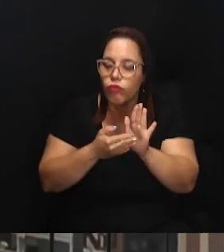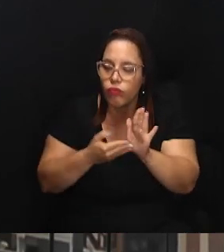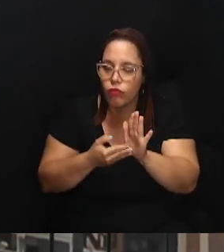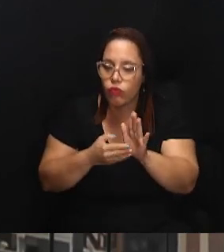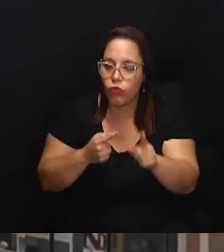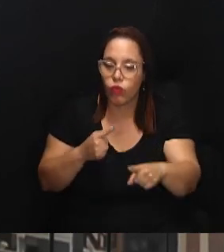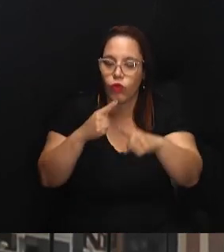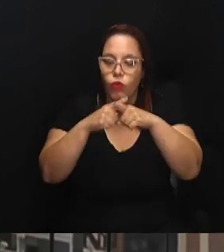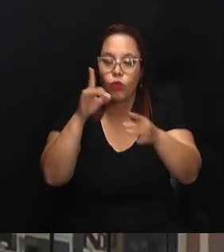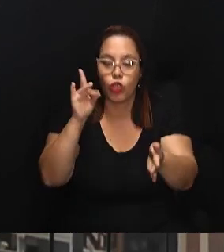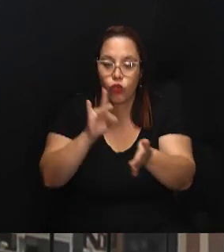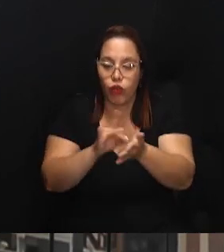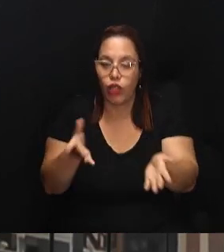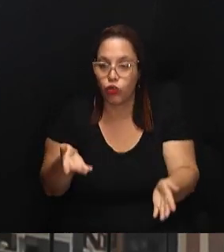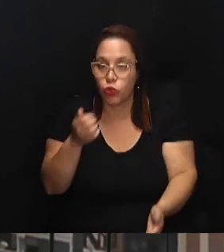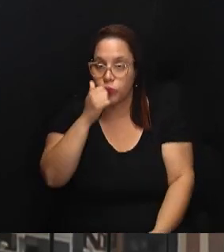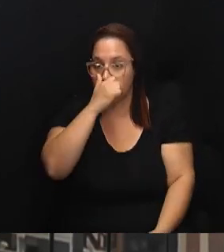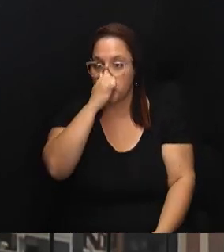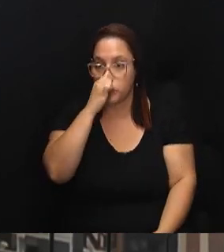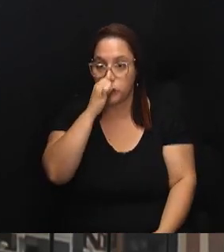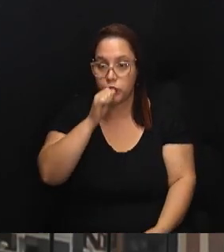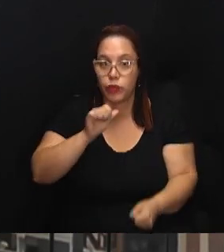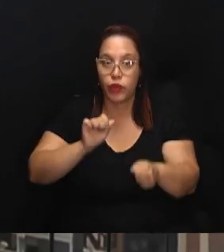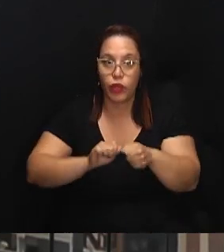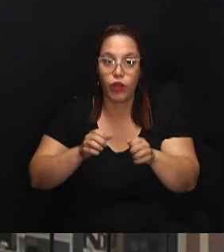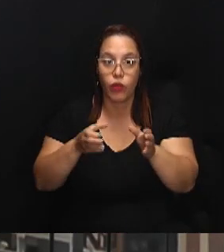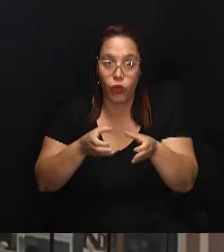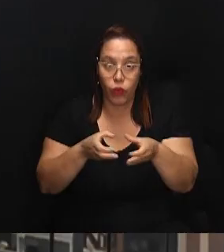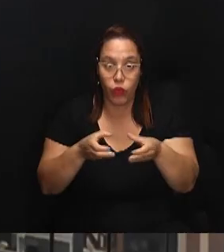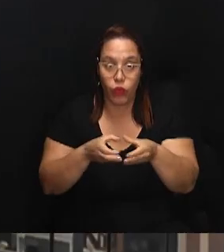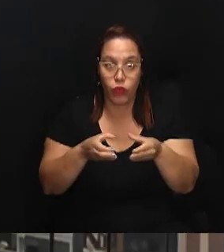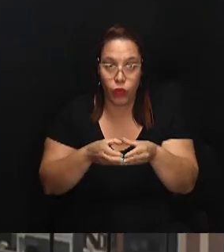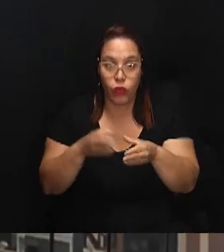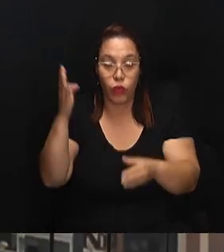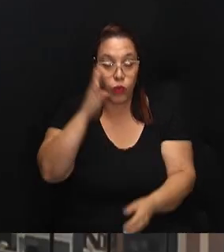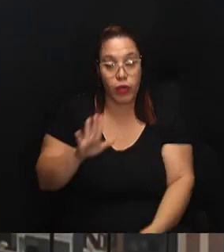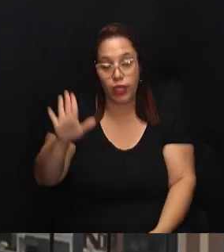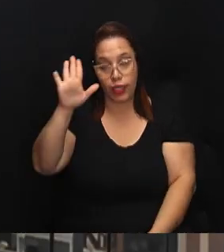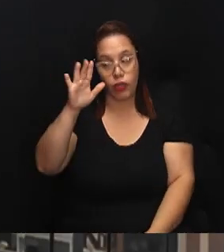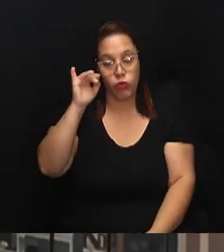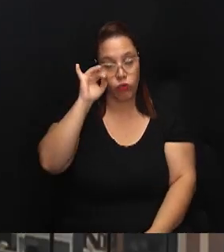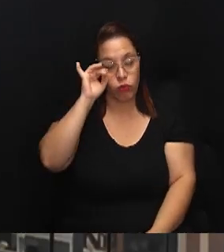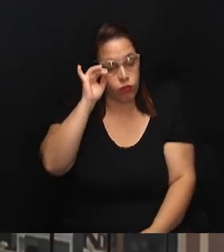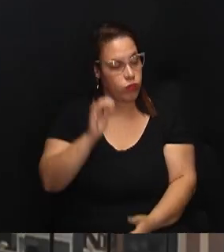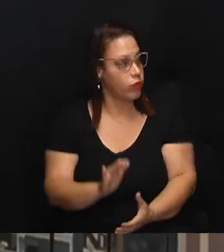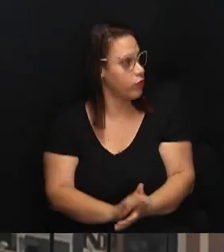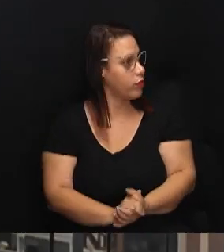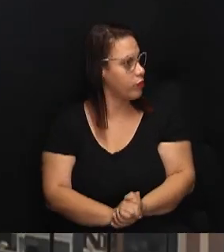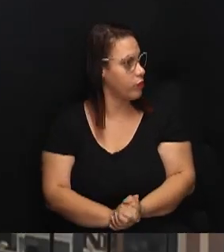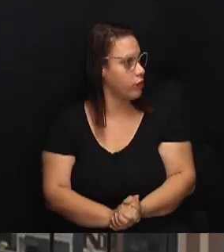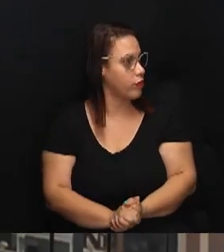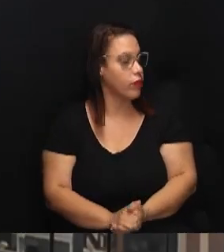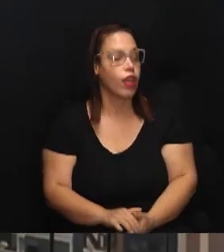que consistiu essa competição de fato, né? Quem fez parte dessa equipe também, no caso do Brasil.